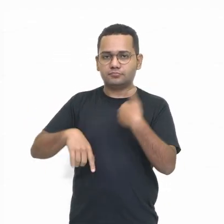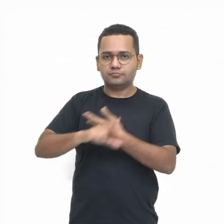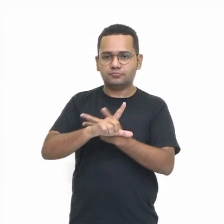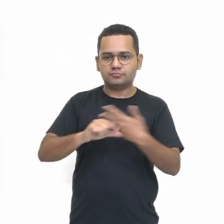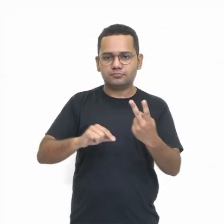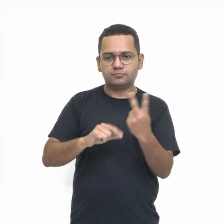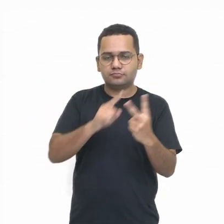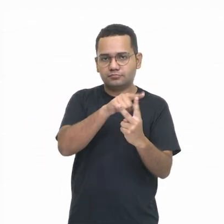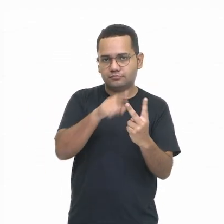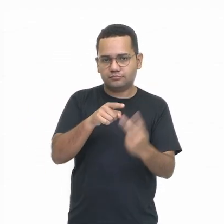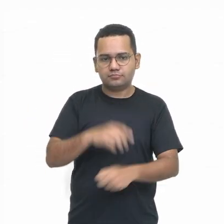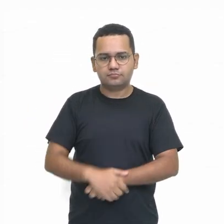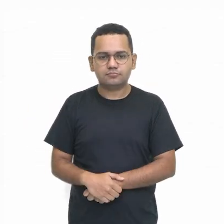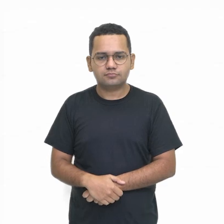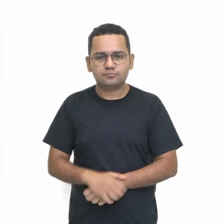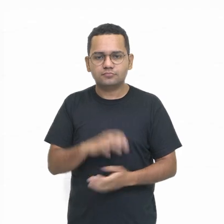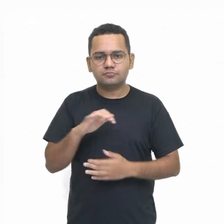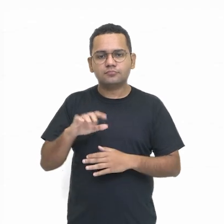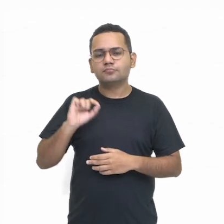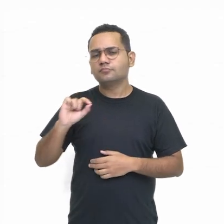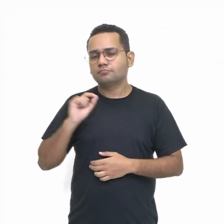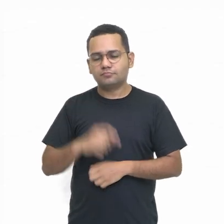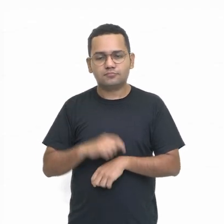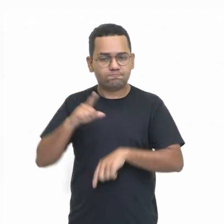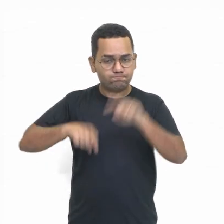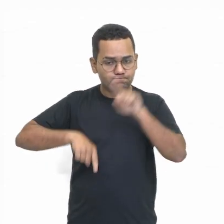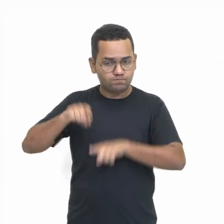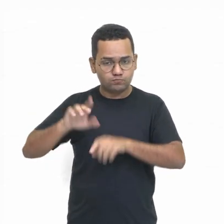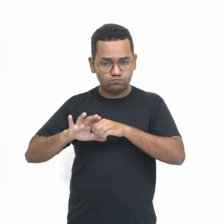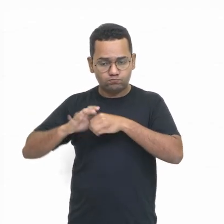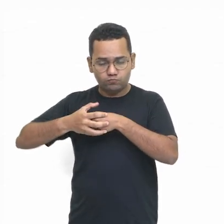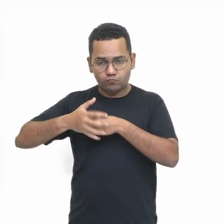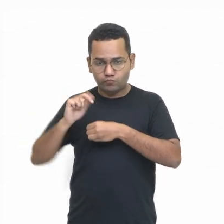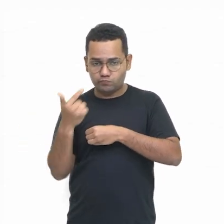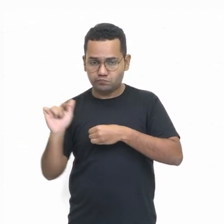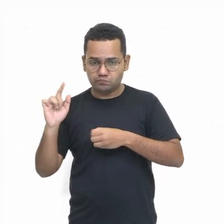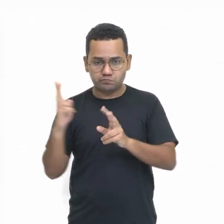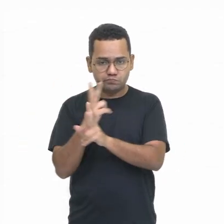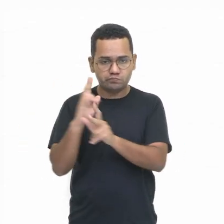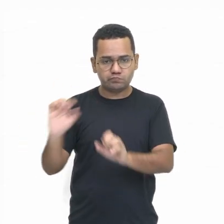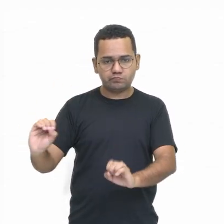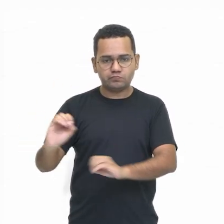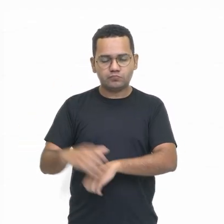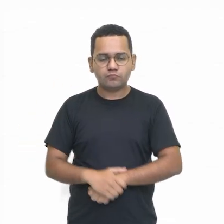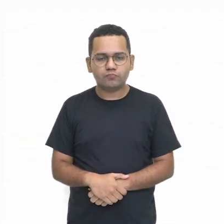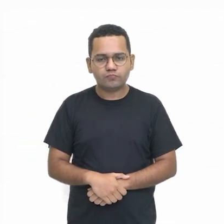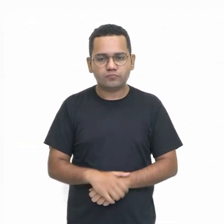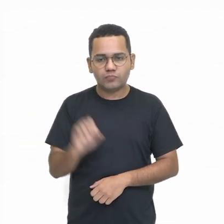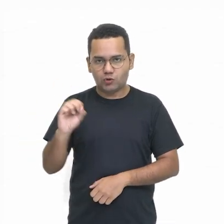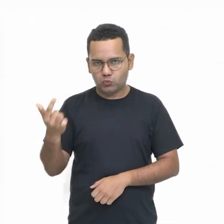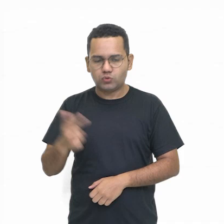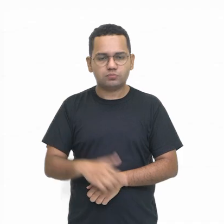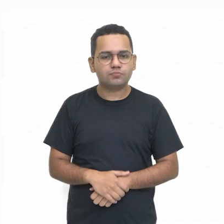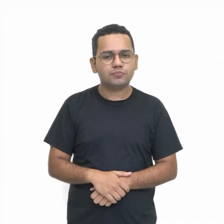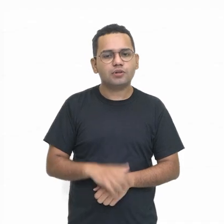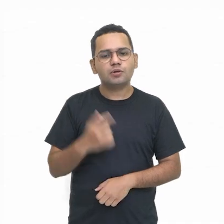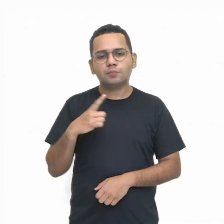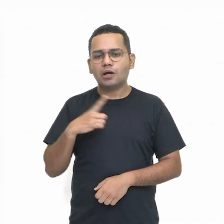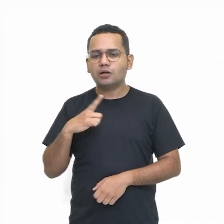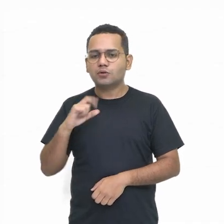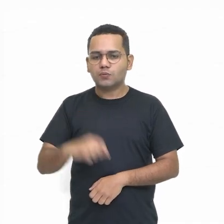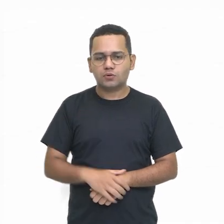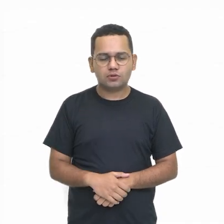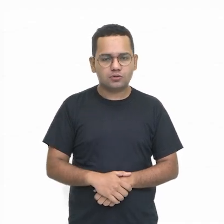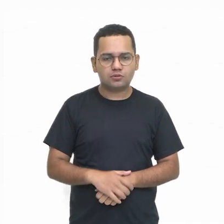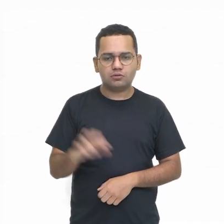Haldane. Criou-se um sistema fechado, sem oxigênio, onde se inseriram os principais gases